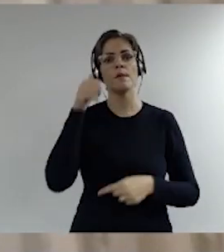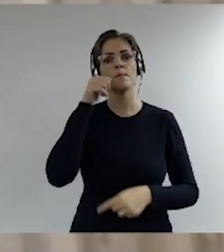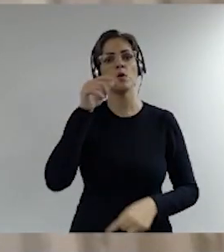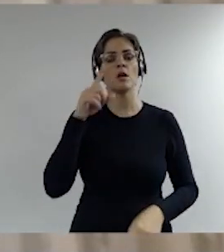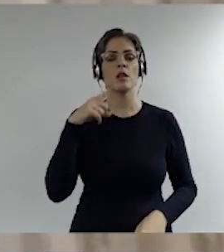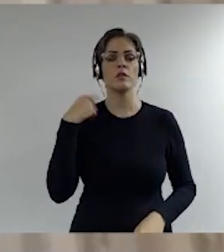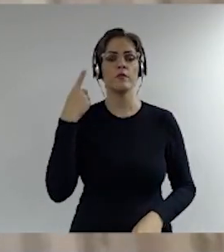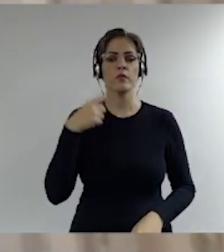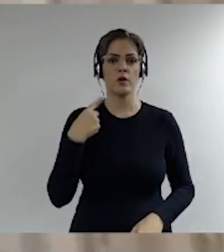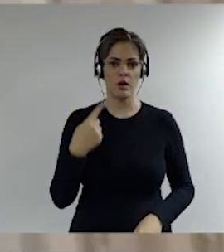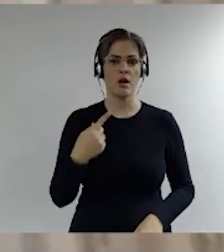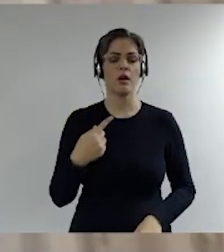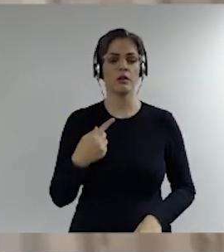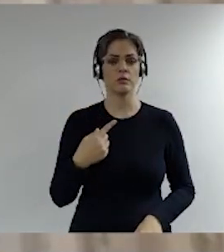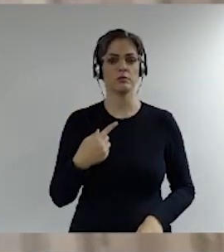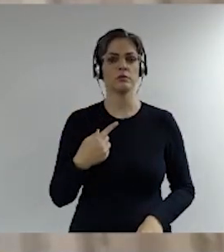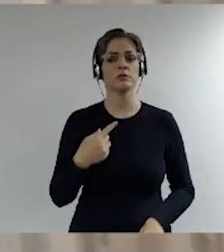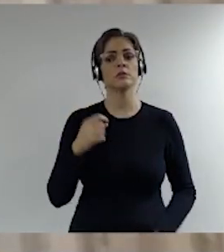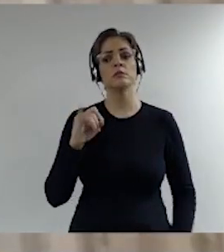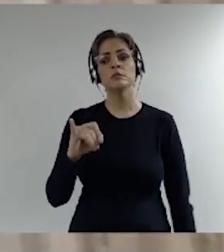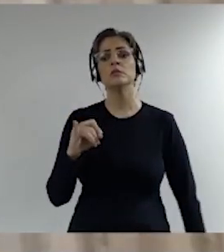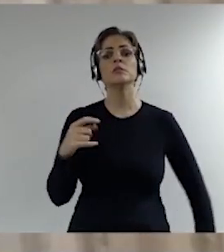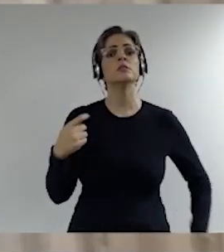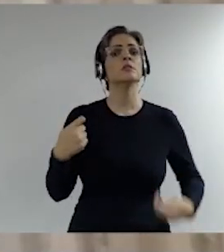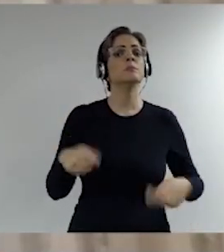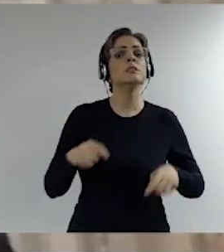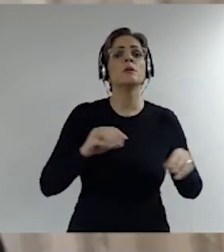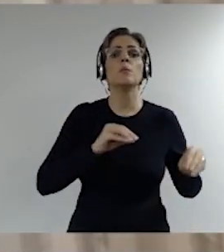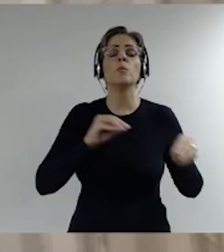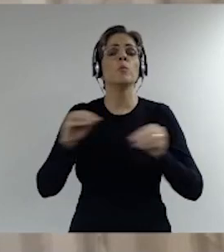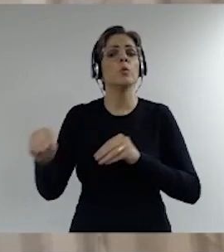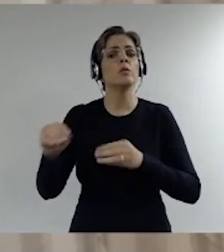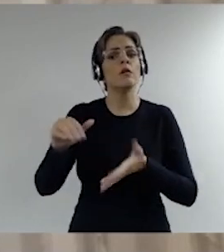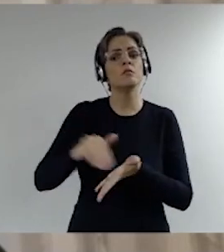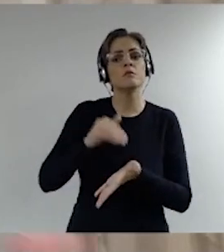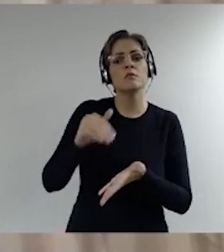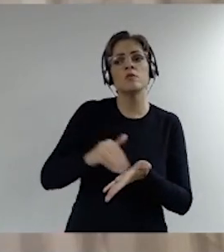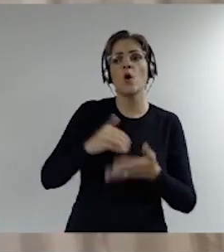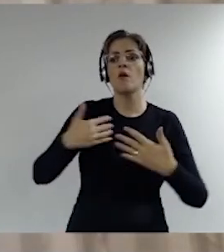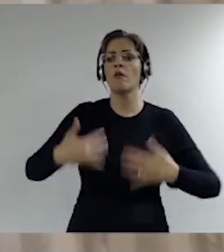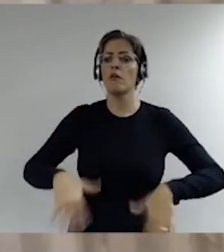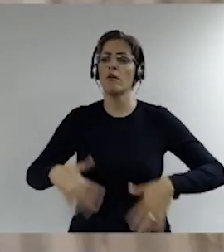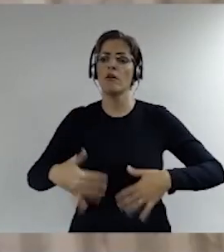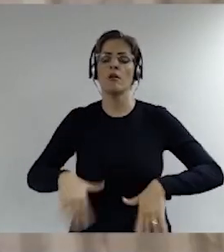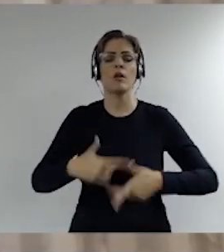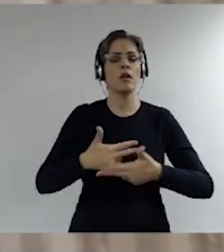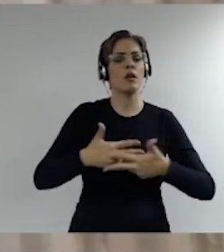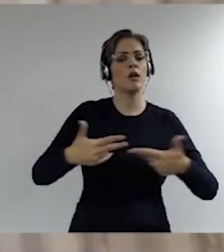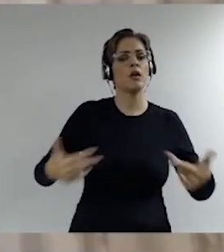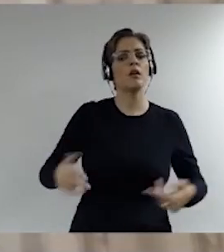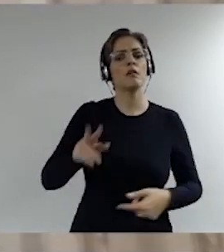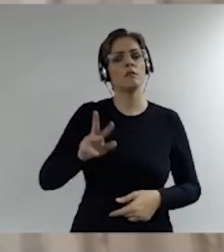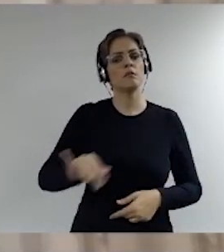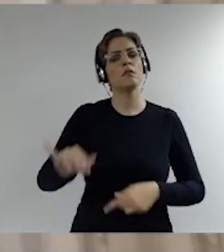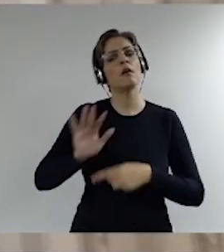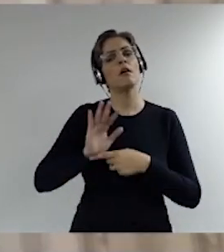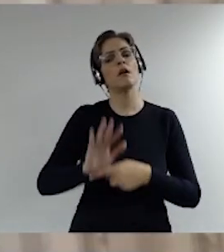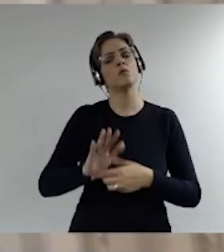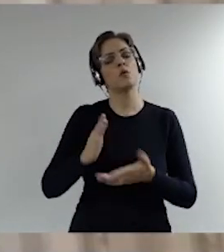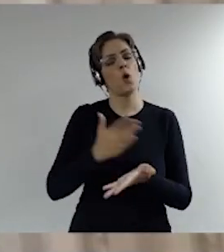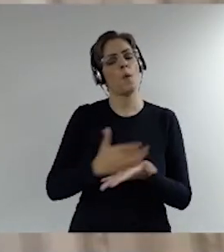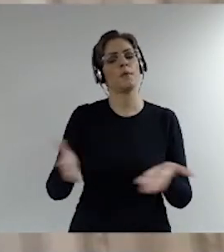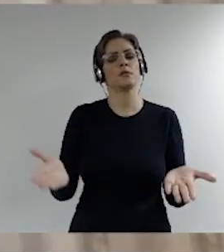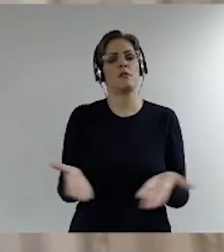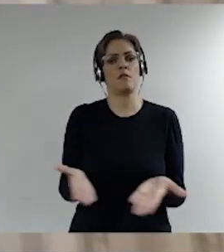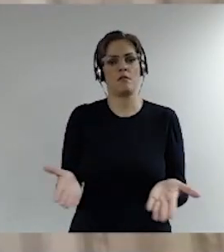precisa sair do seu lar ou precisar mudar de escritório, coisa que o valha por causa de violência doméstica, também terá o respaldo a partir de agora